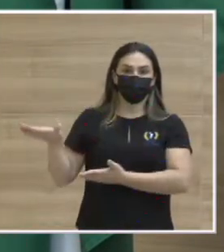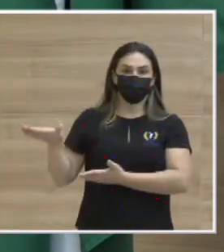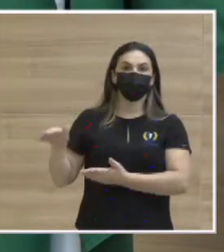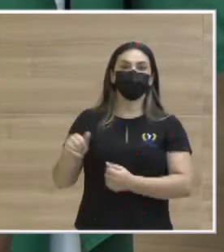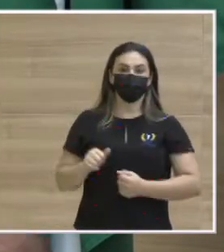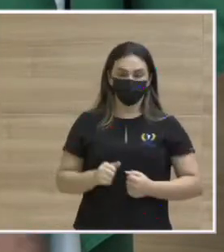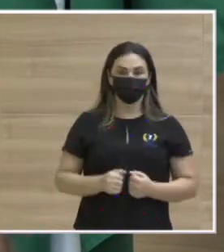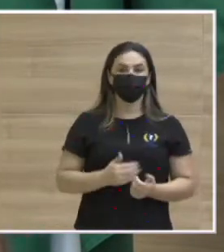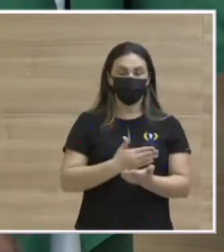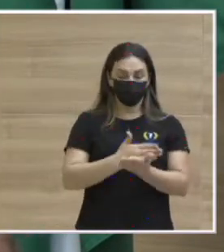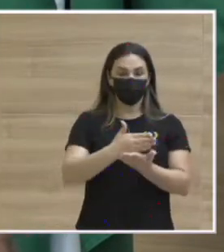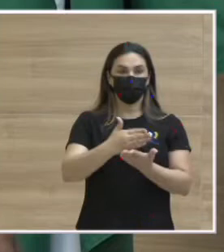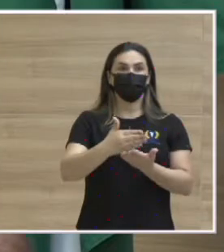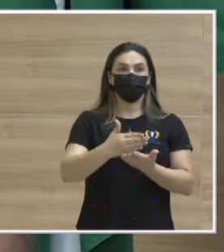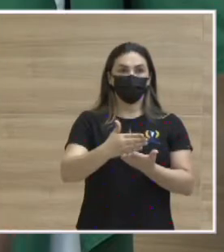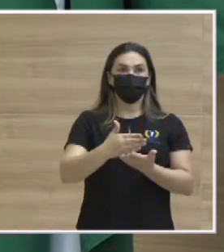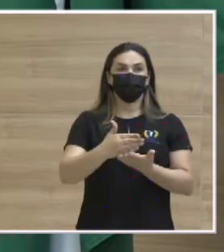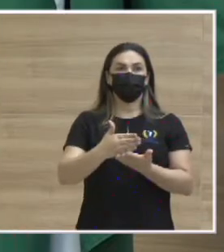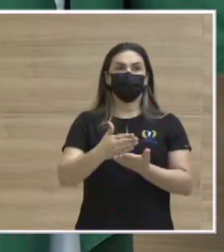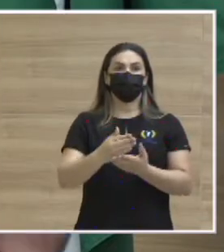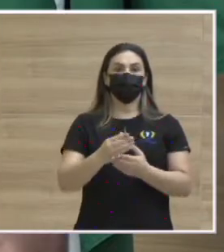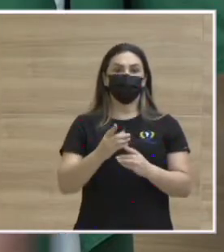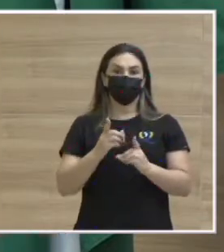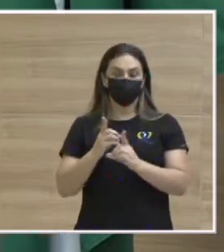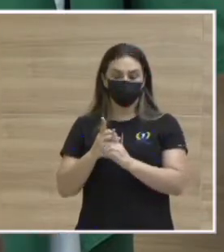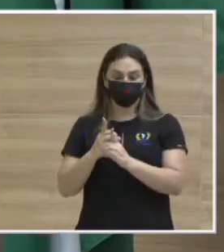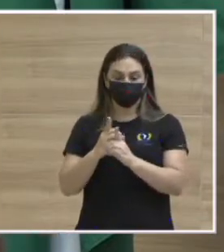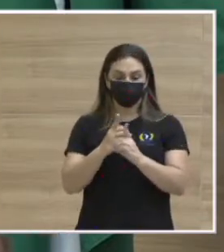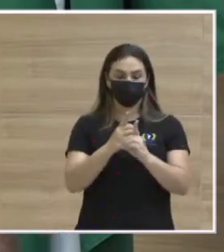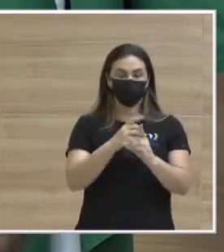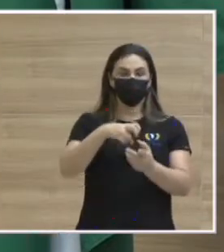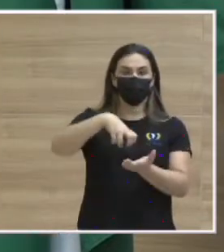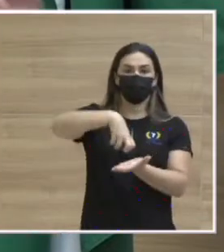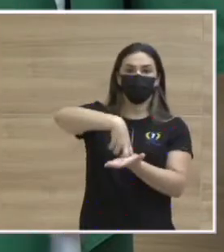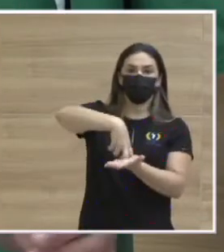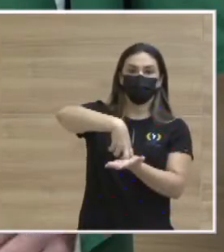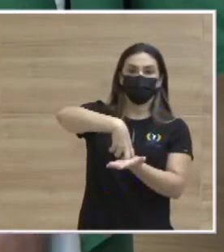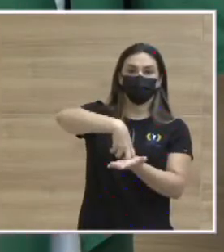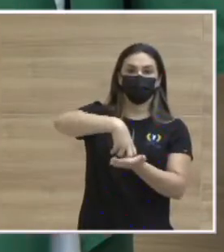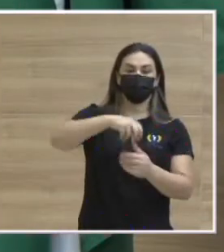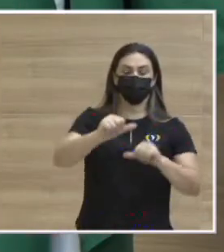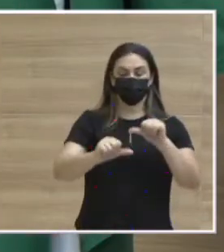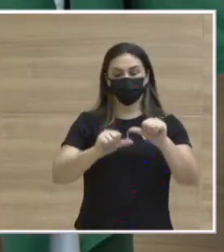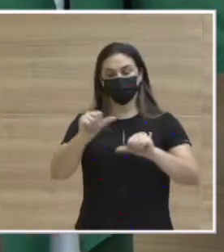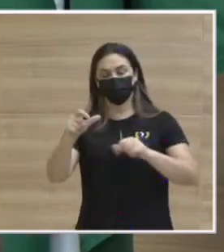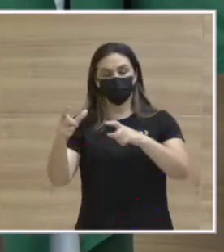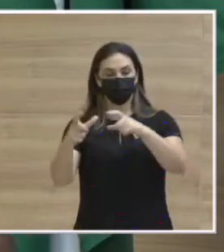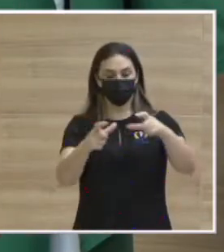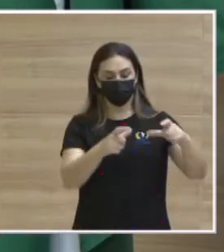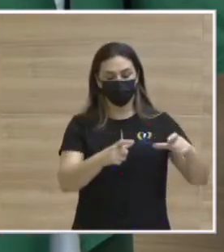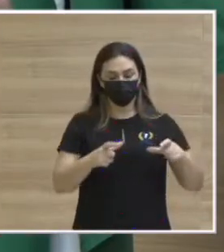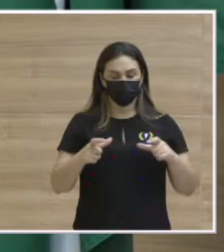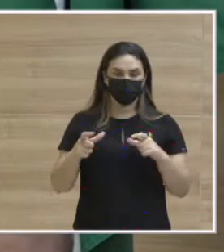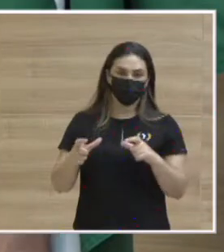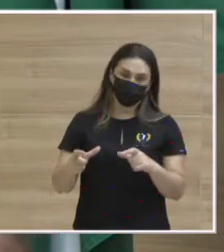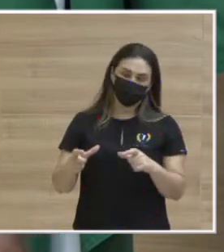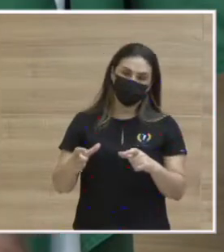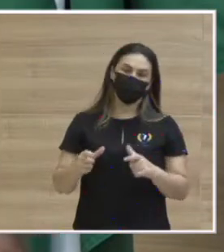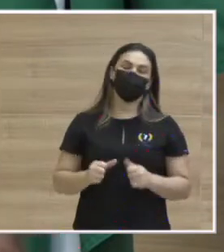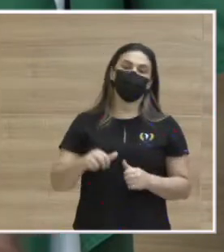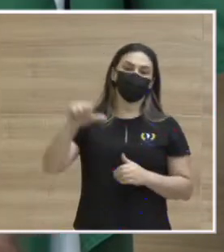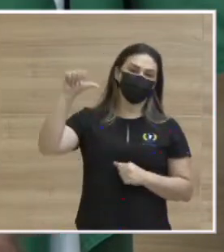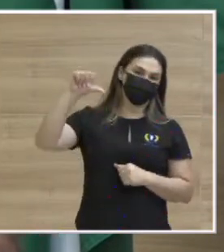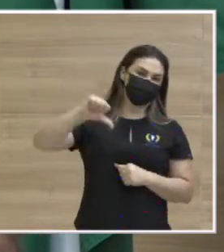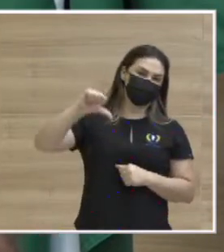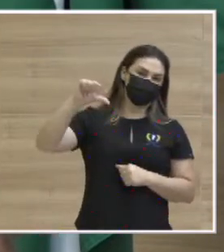Iniciando, então, sucessivas perseguições e castigos. Transferência de setores, negativas na